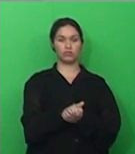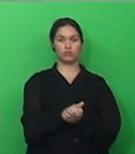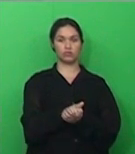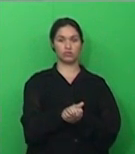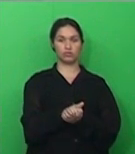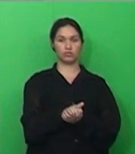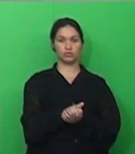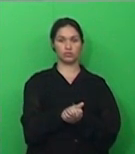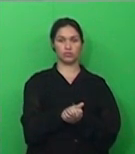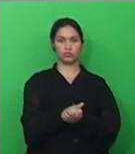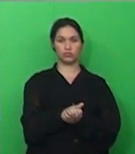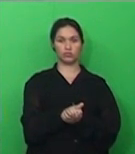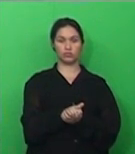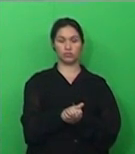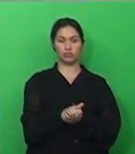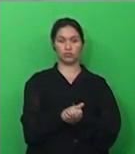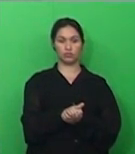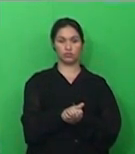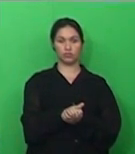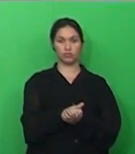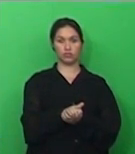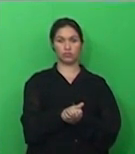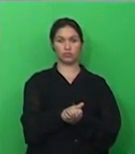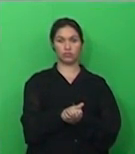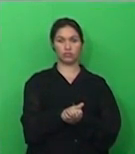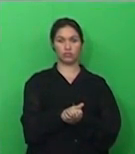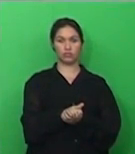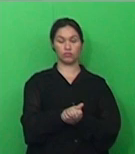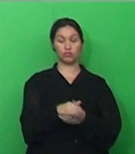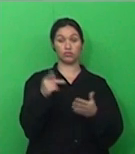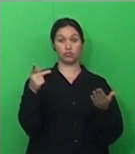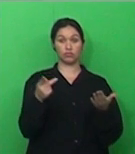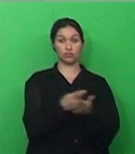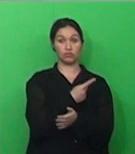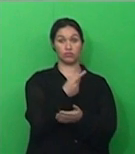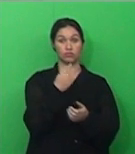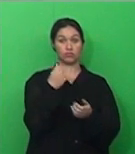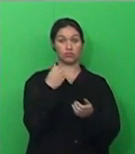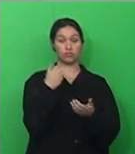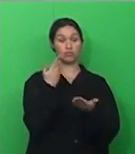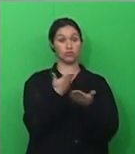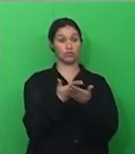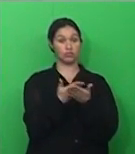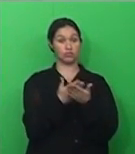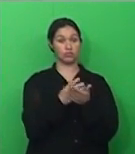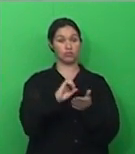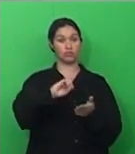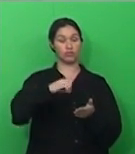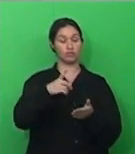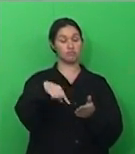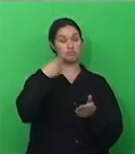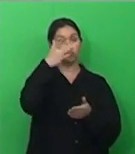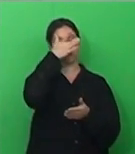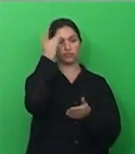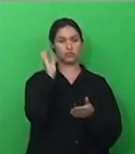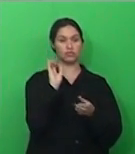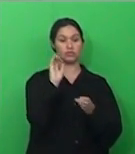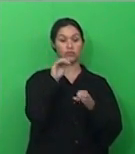sejam exercidos por estudantes ou terceiros dentro de sala de aula. Eu pergunto a vocês, meus colegas vereadores,